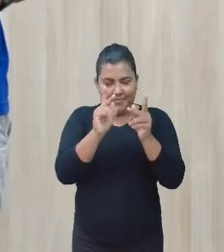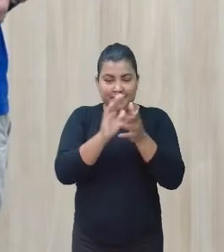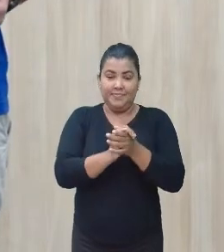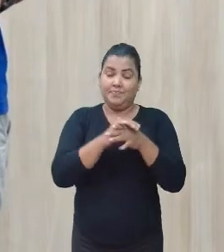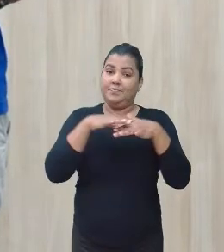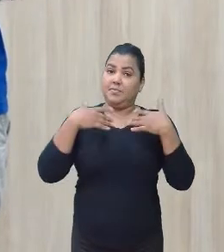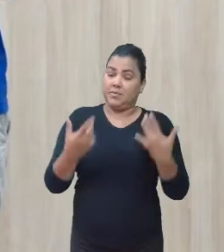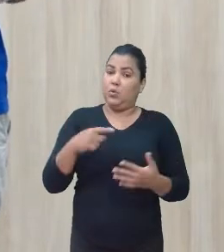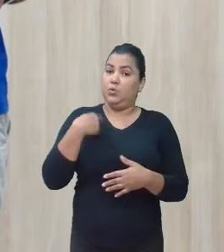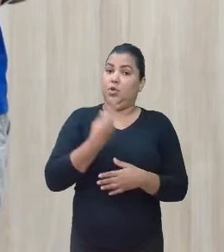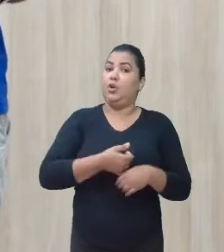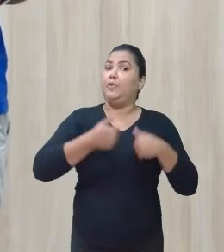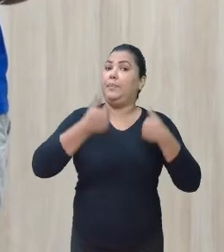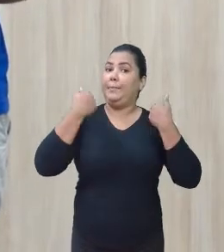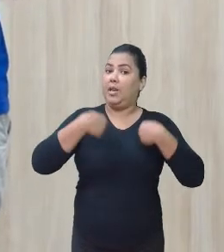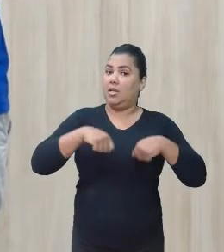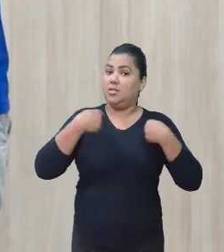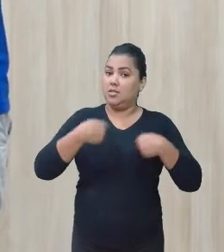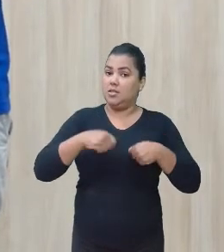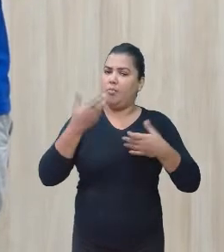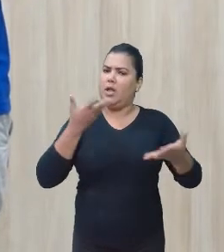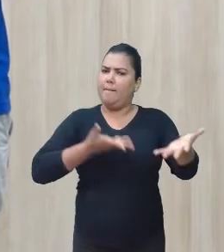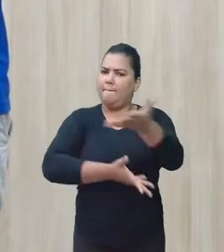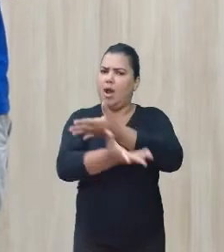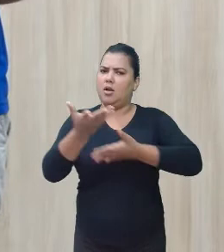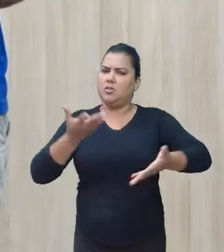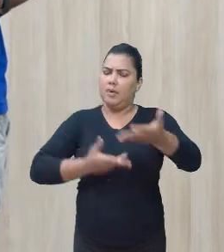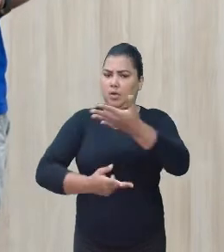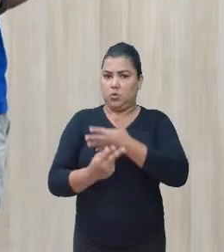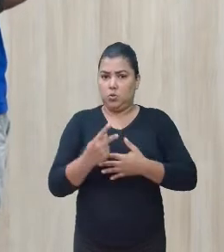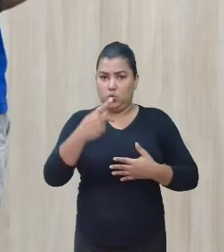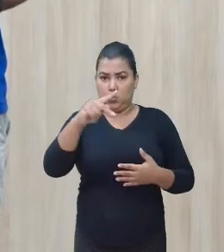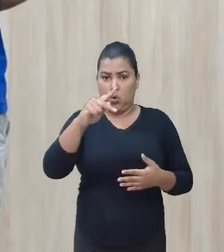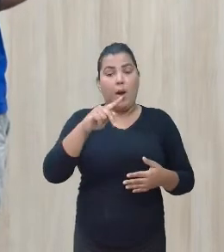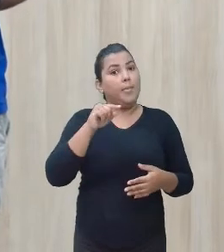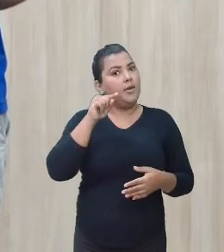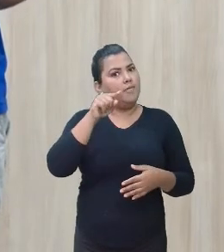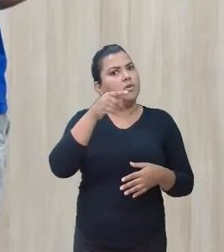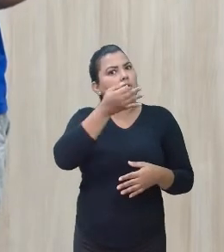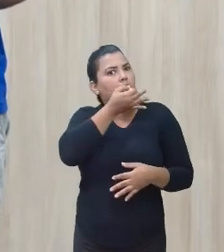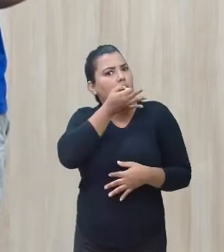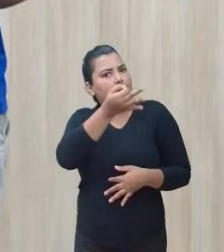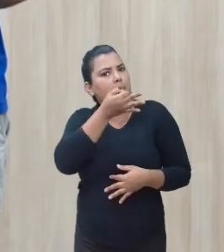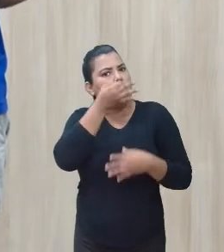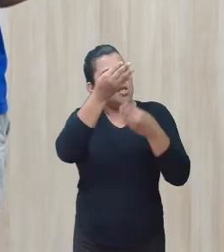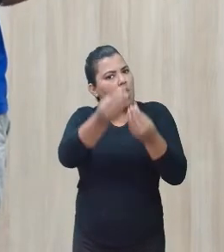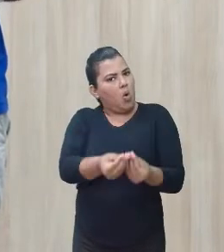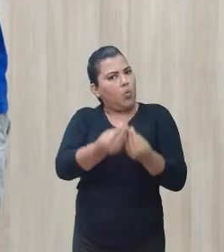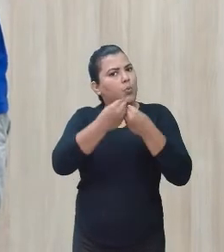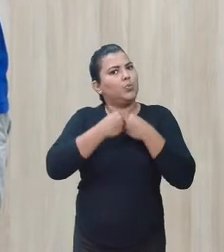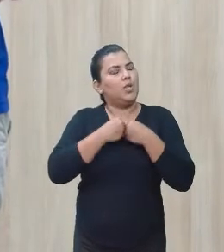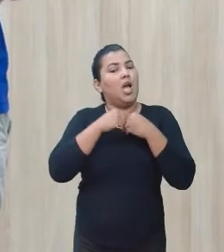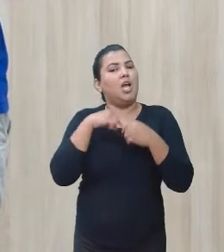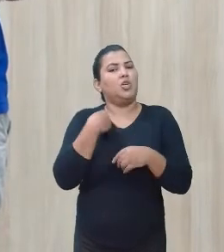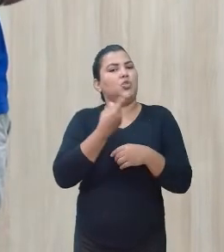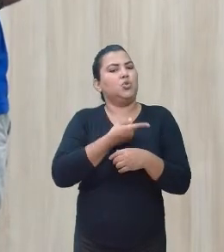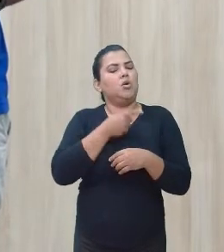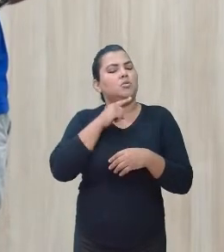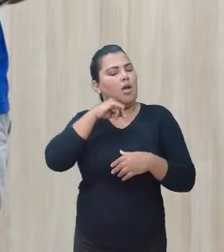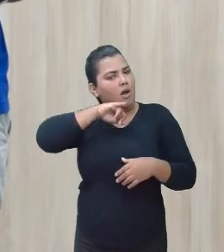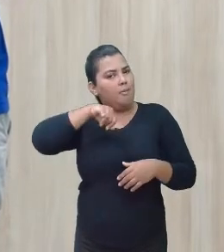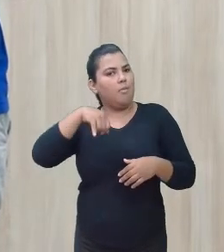a gente precisa dessa interação para que vocês façam algo das sugestões que nós vamos trazer nas aulas e vocês